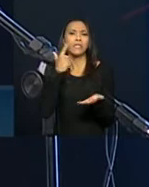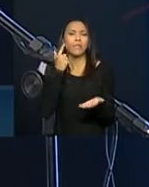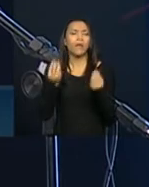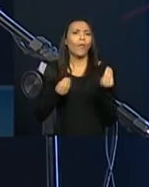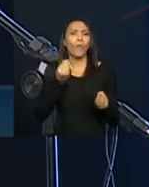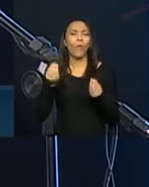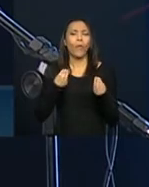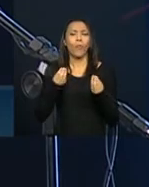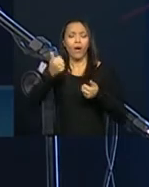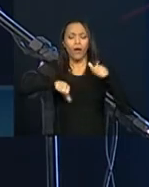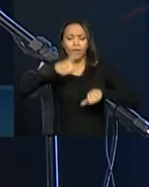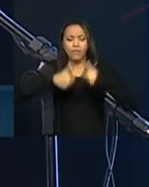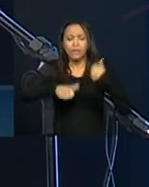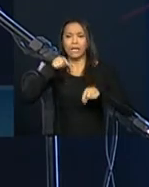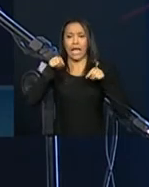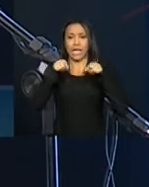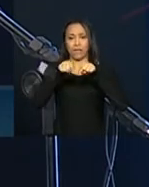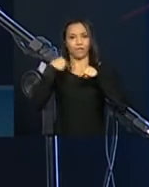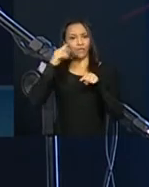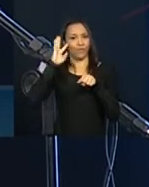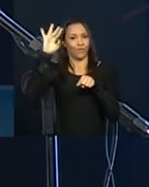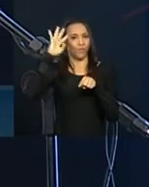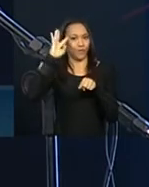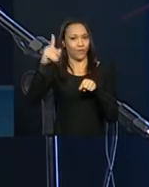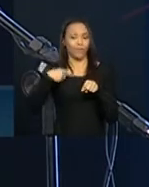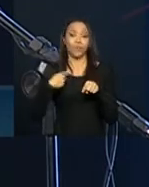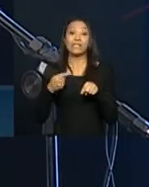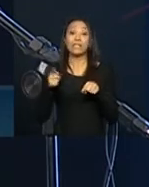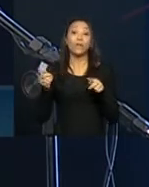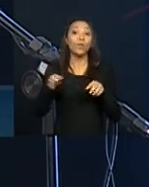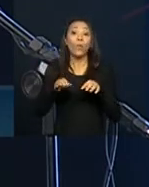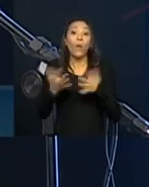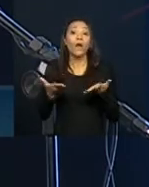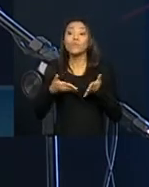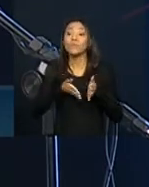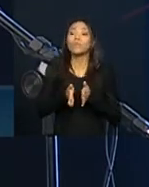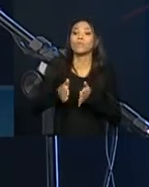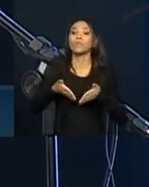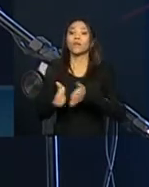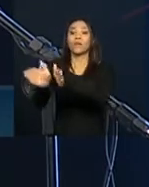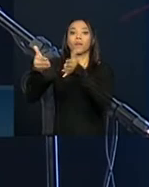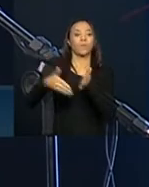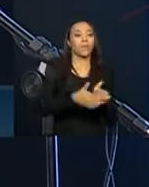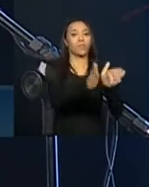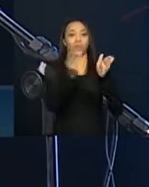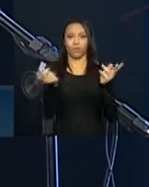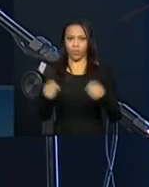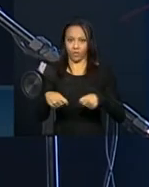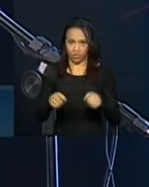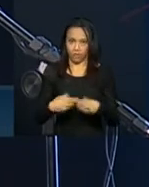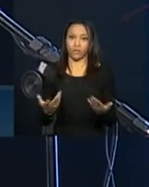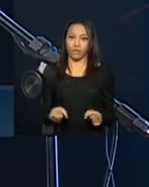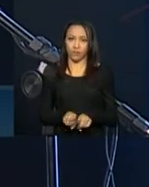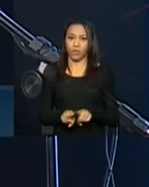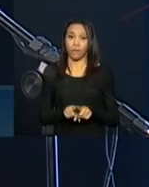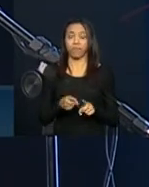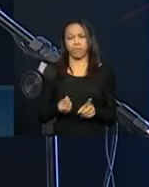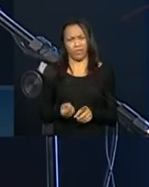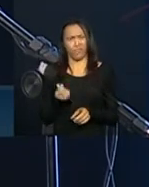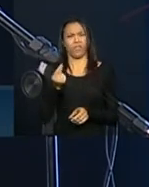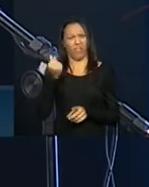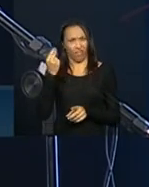sonho e queremos mostrar quais são os caminhos possíveis. Durante muito tempo